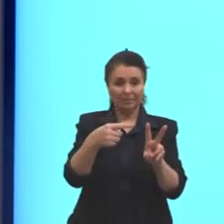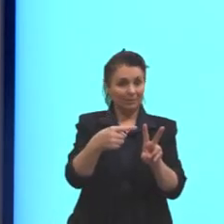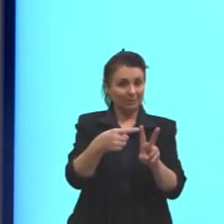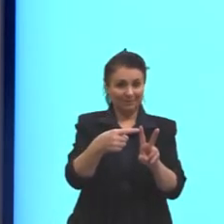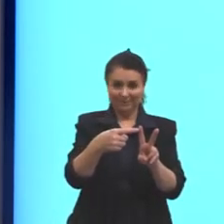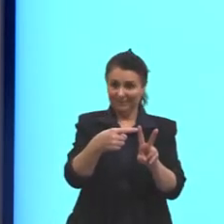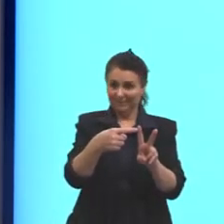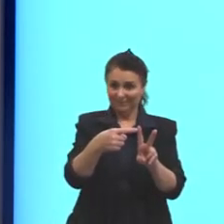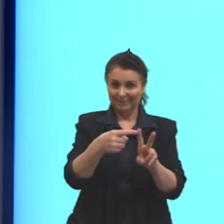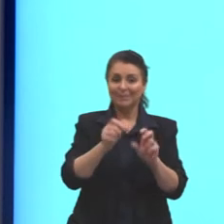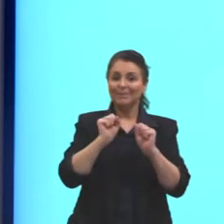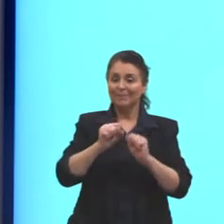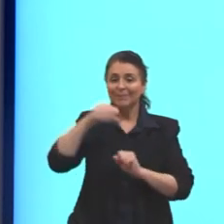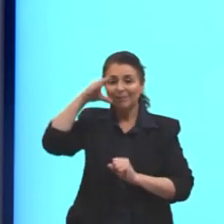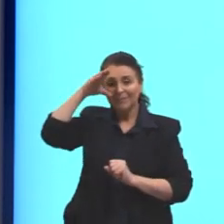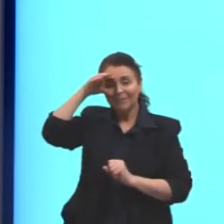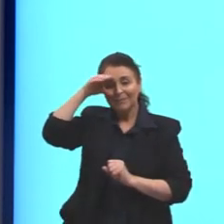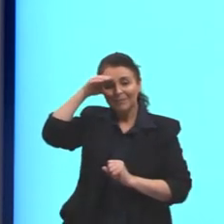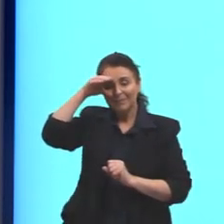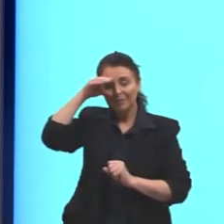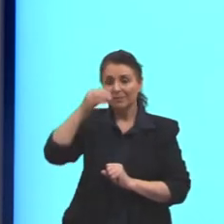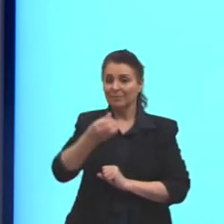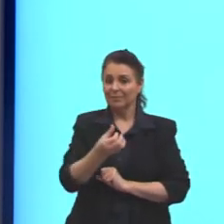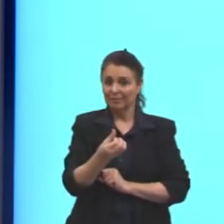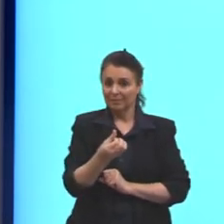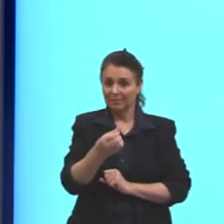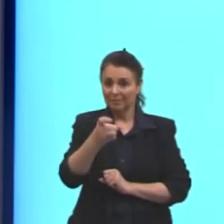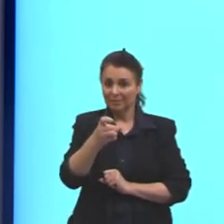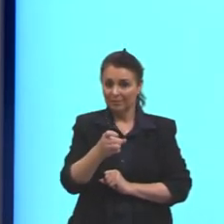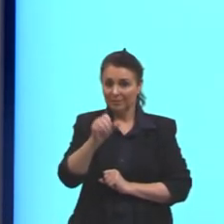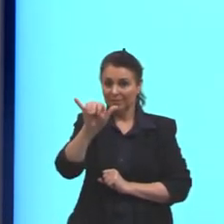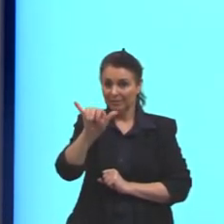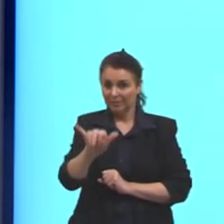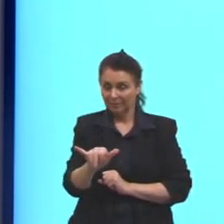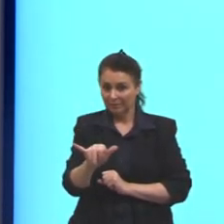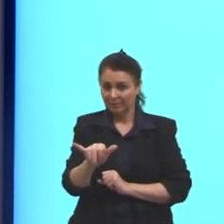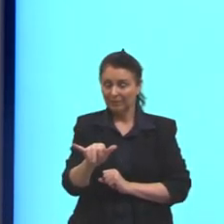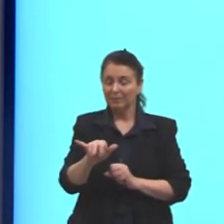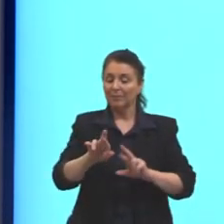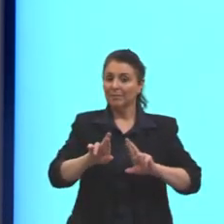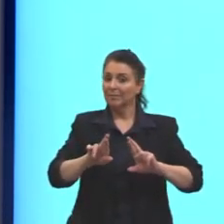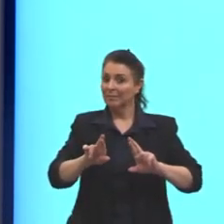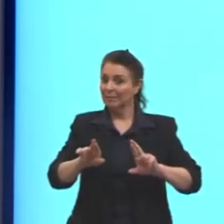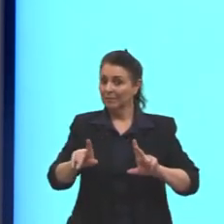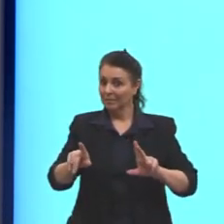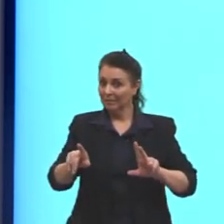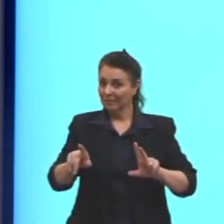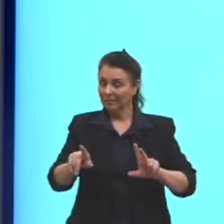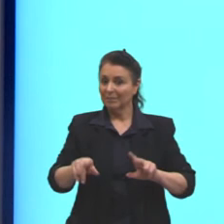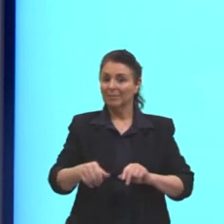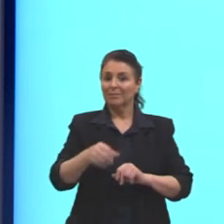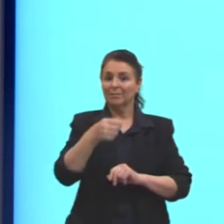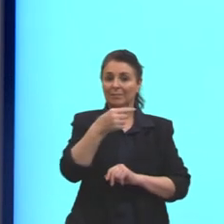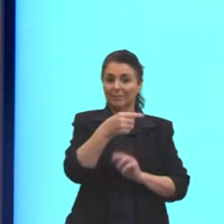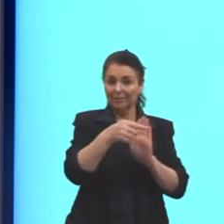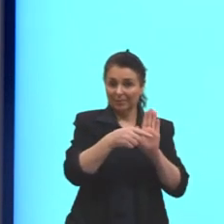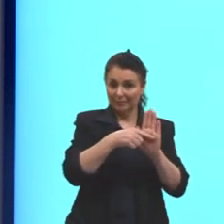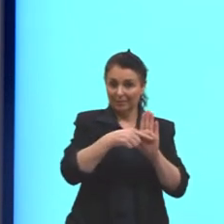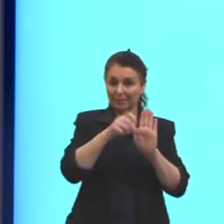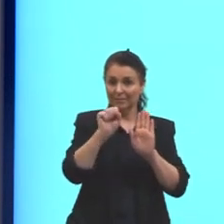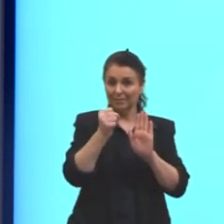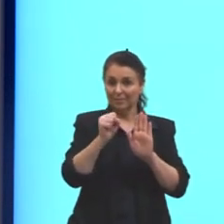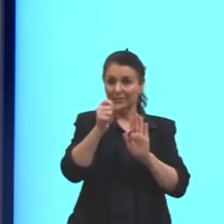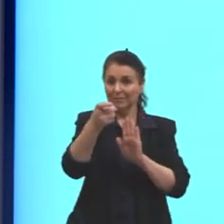raiz e podemos observar que 6xy é diferente de menos 8xy